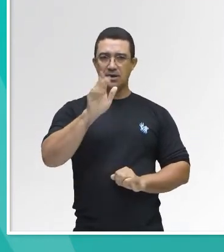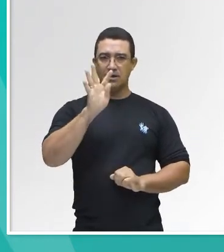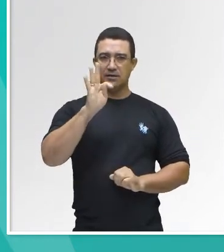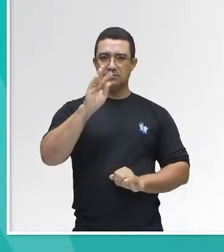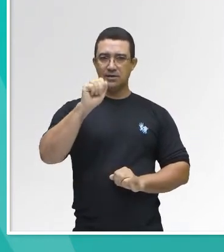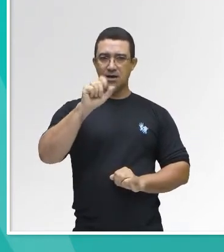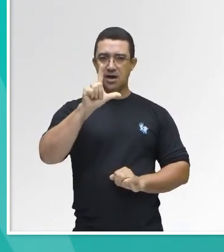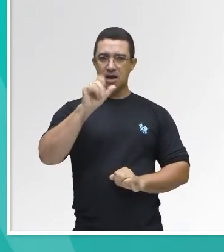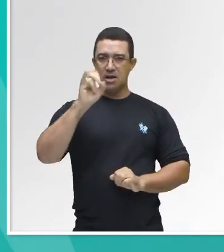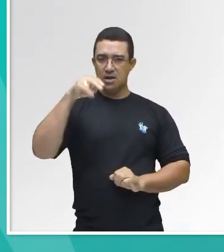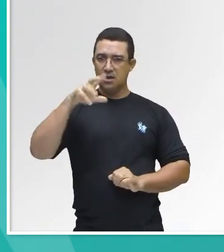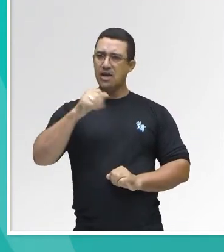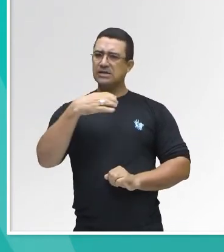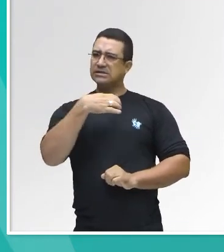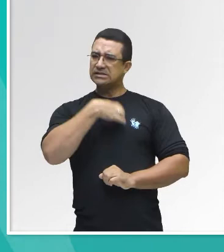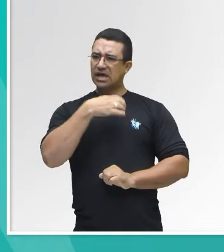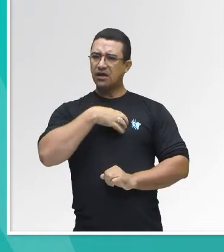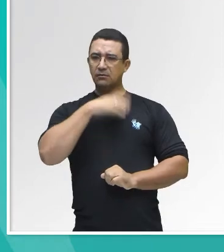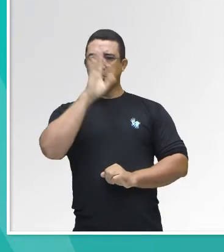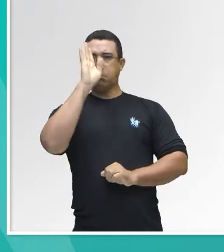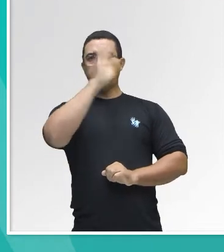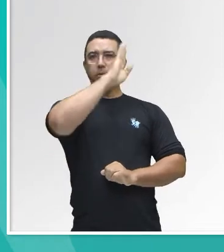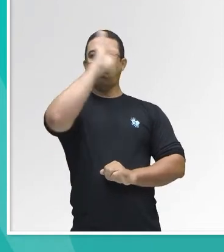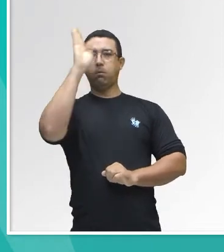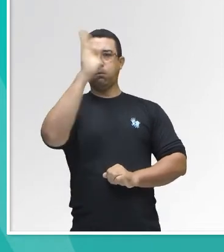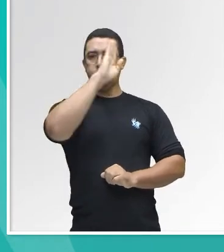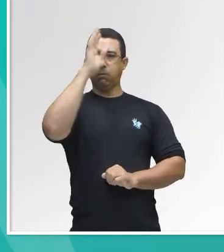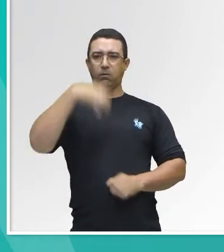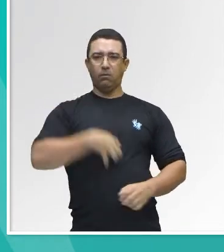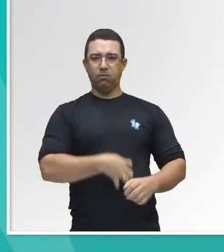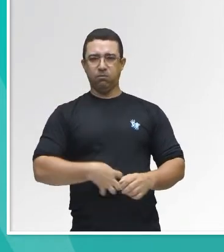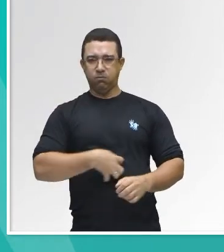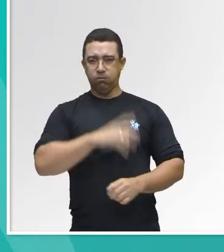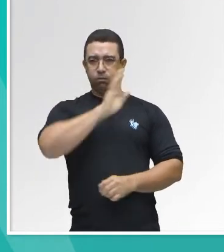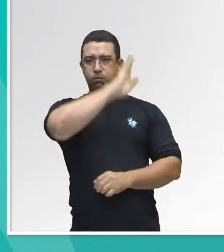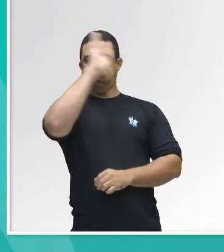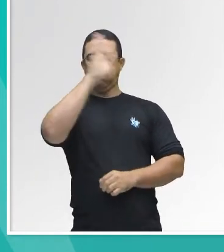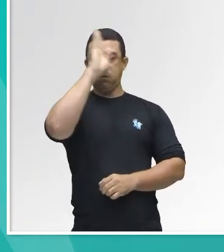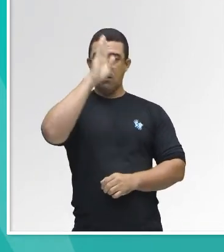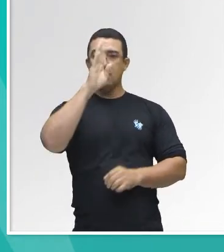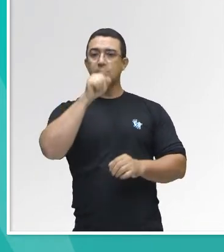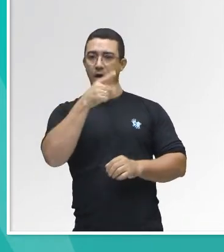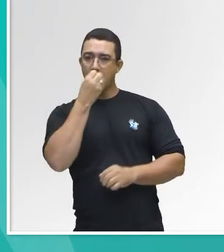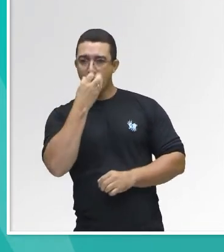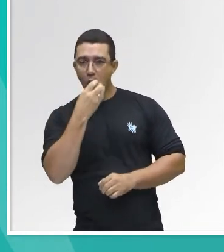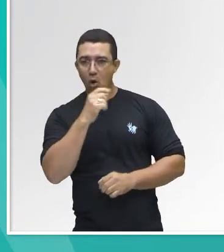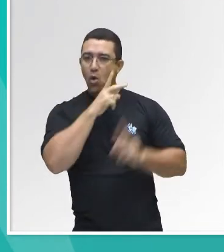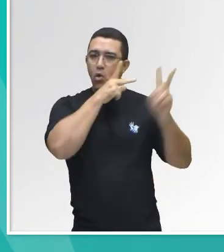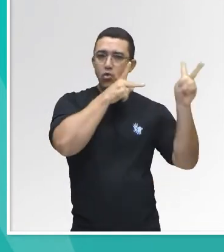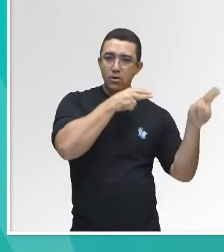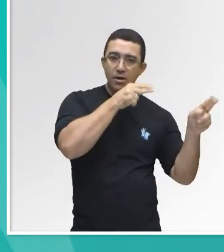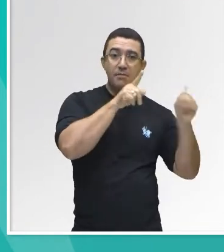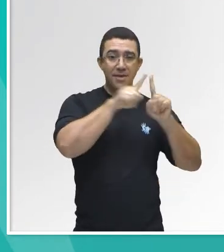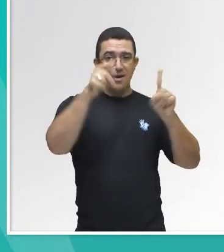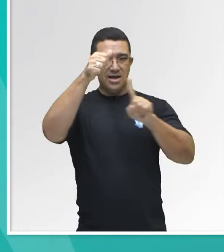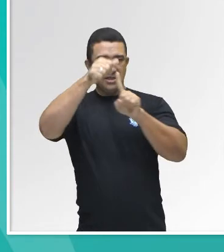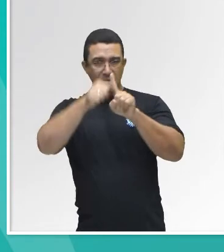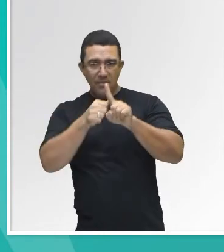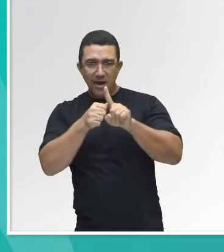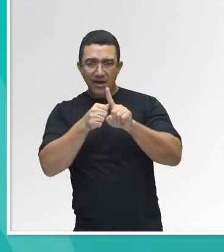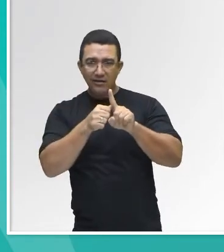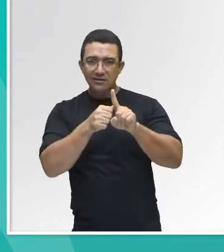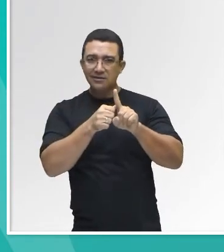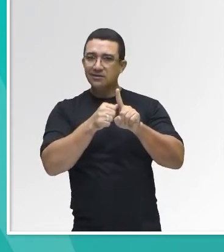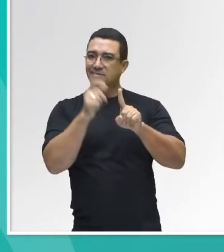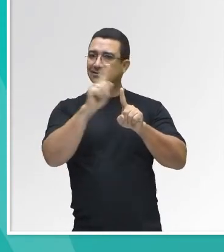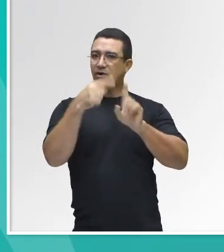Catalina siente náuseas, está muito buena para dormir, e este mês não se lhe